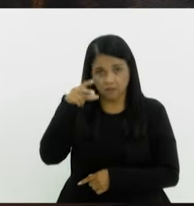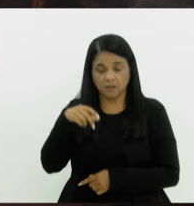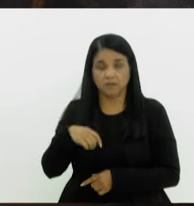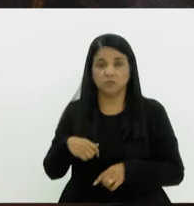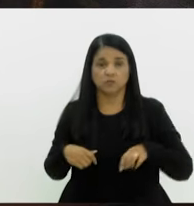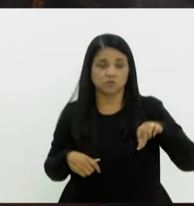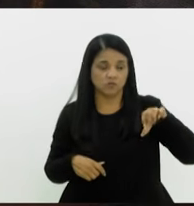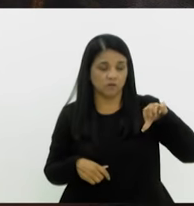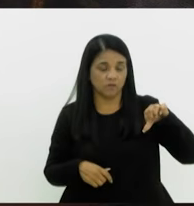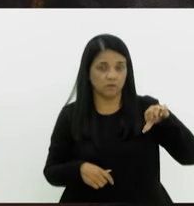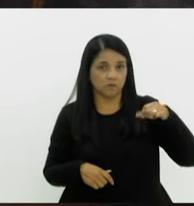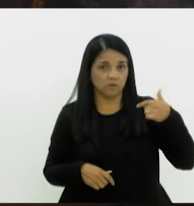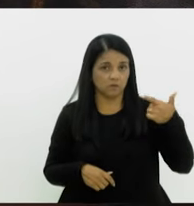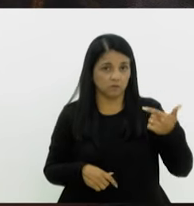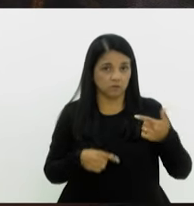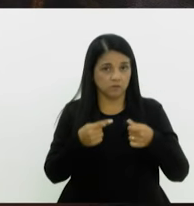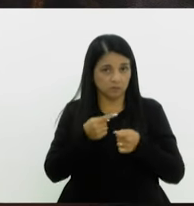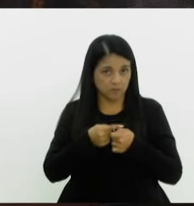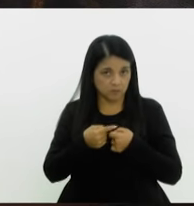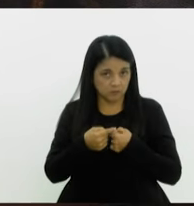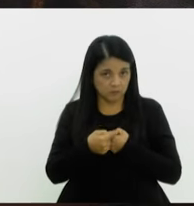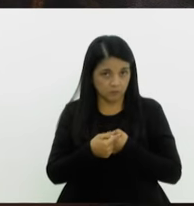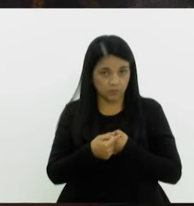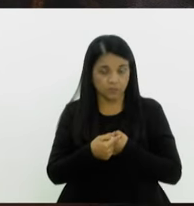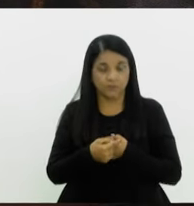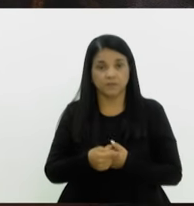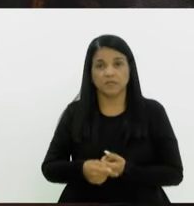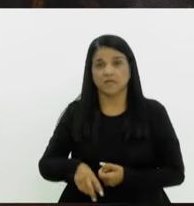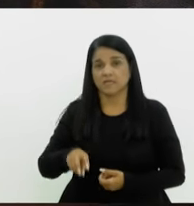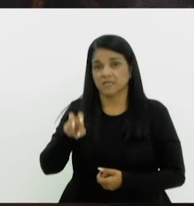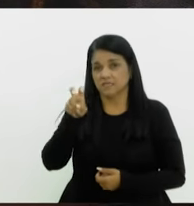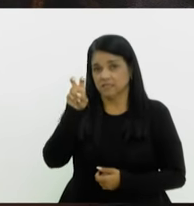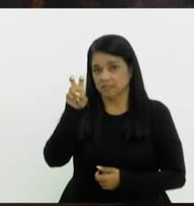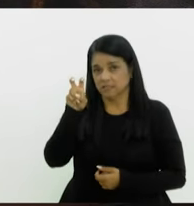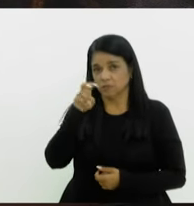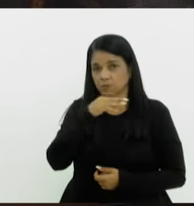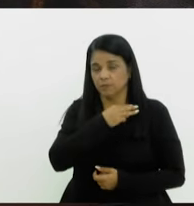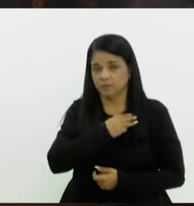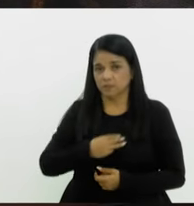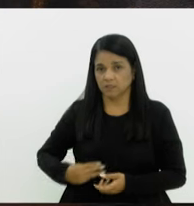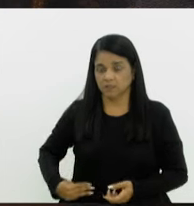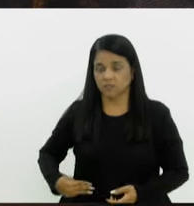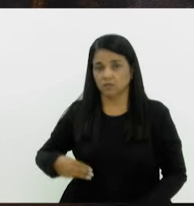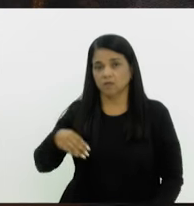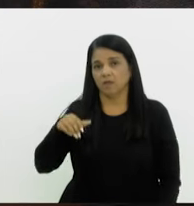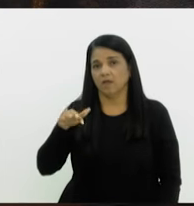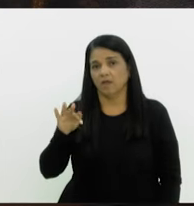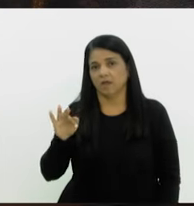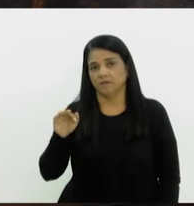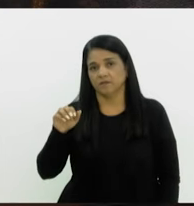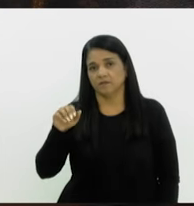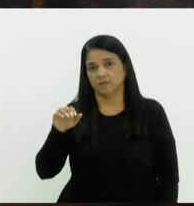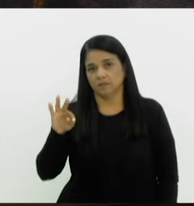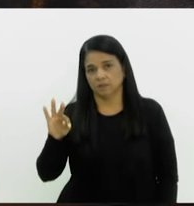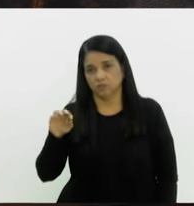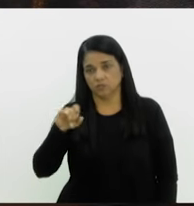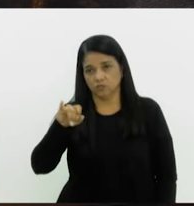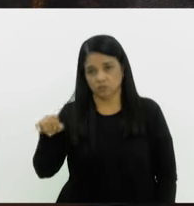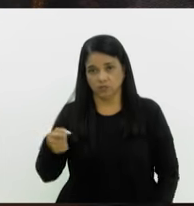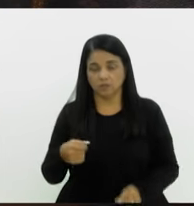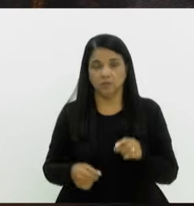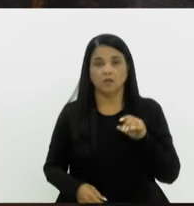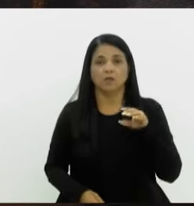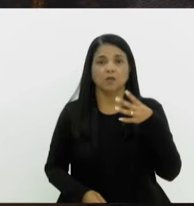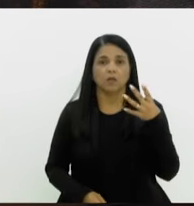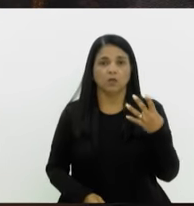92 municípios cinco ministros no no STJ quatro ministros no TSE e só uma mulher